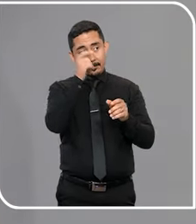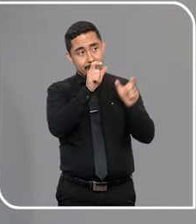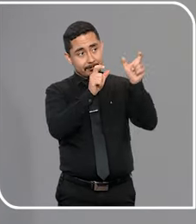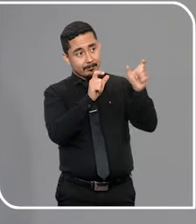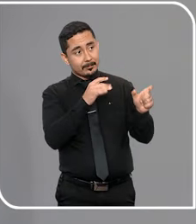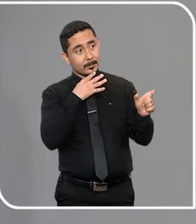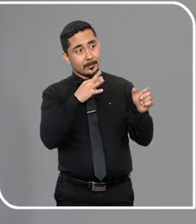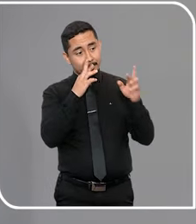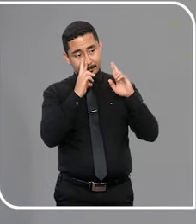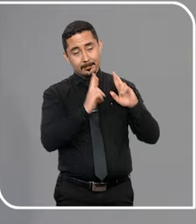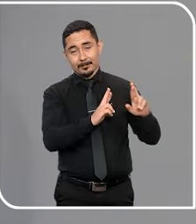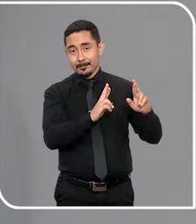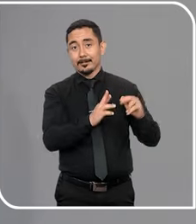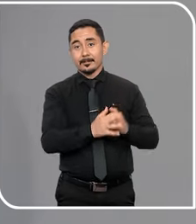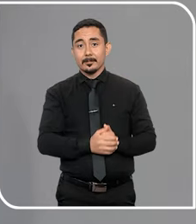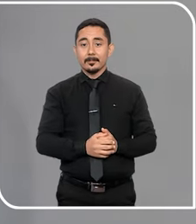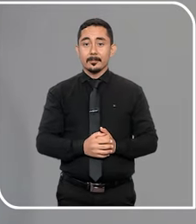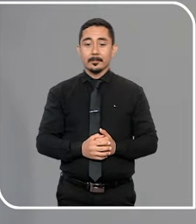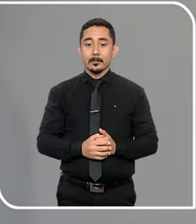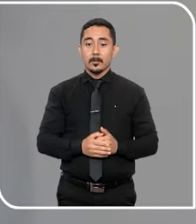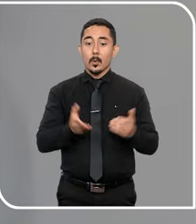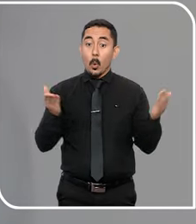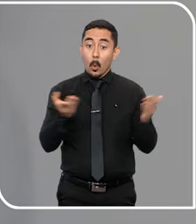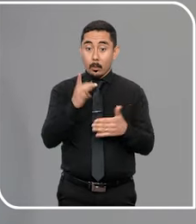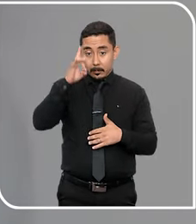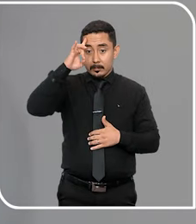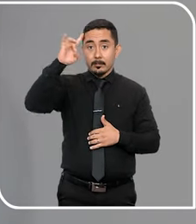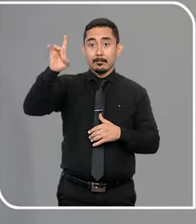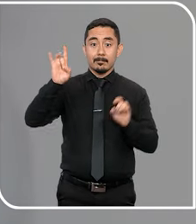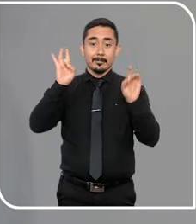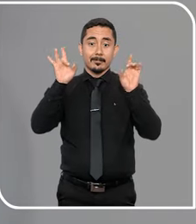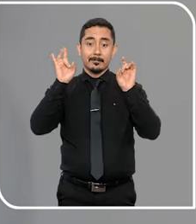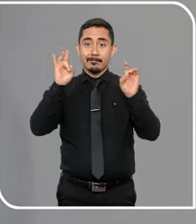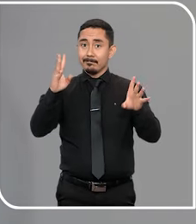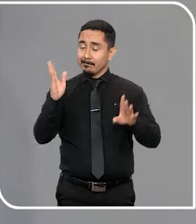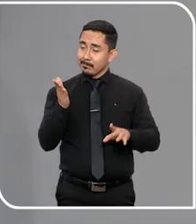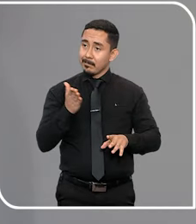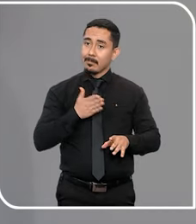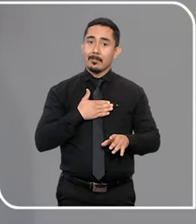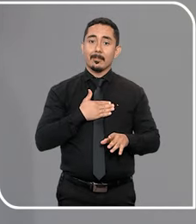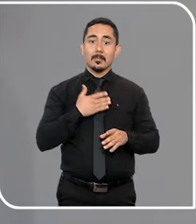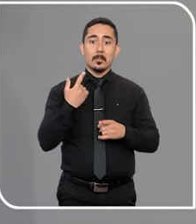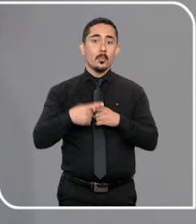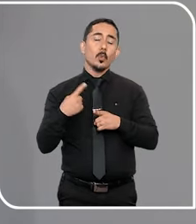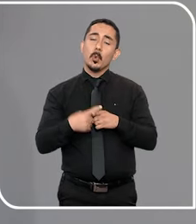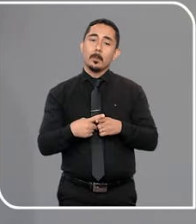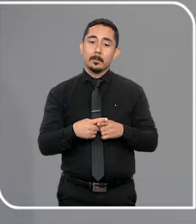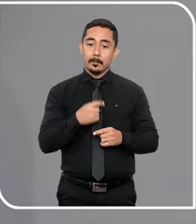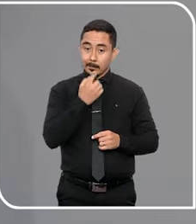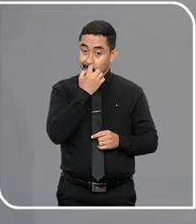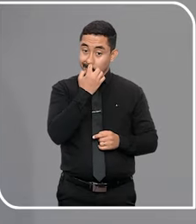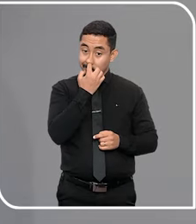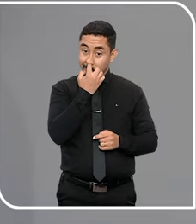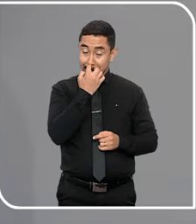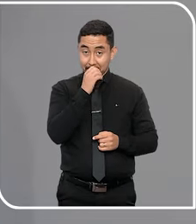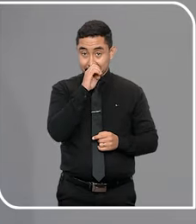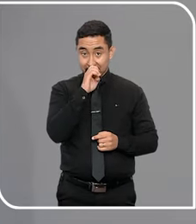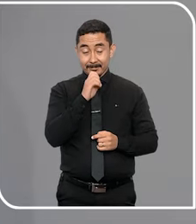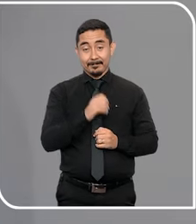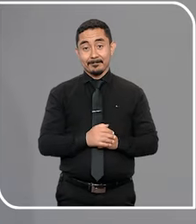outro respeito e hoje gente é um dia muito especial para mim porque